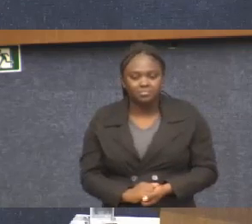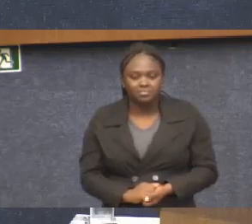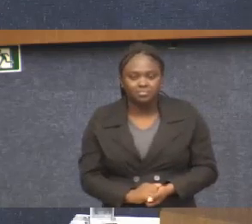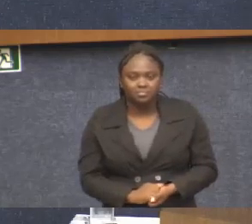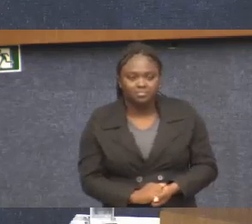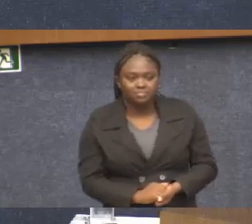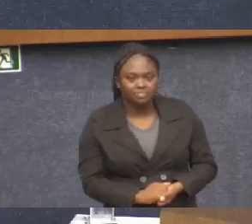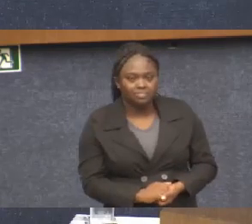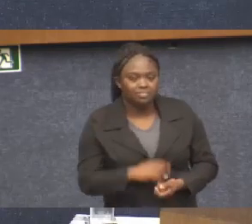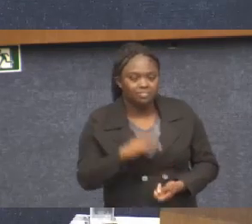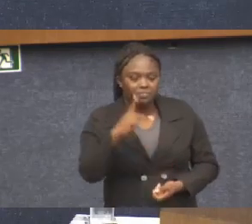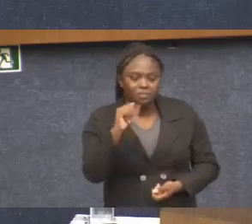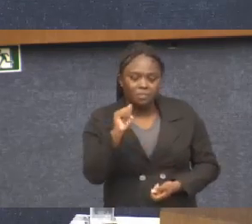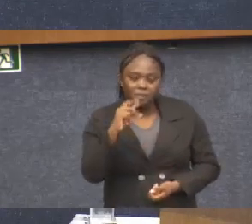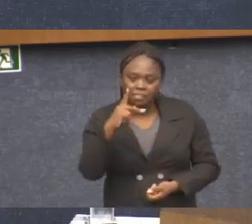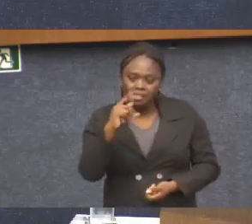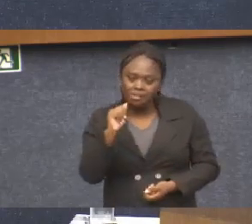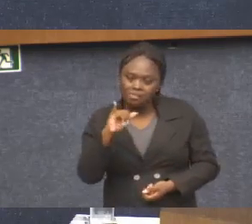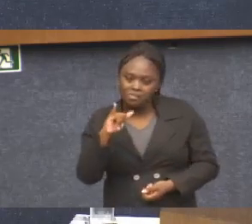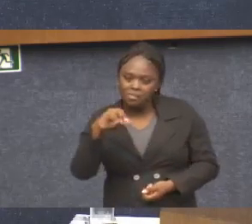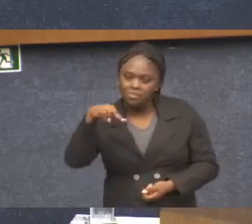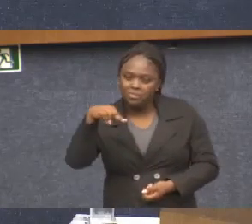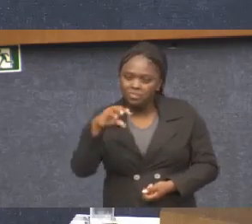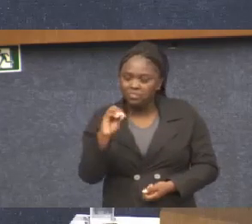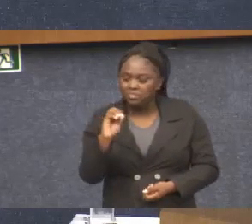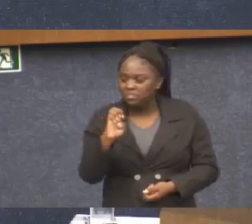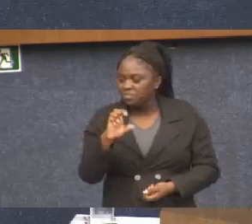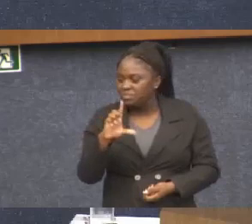Papai Noel Mário de Assis.